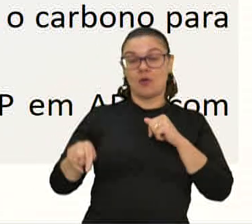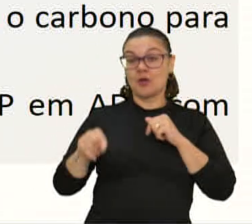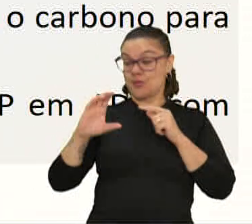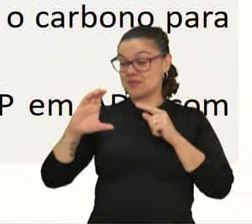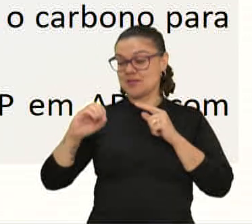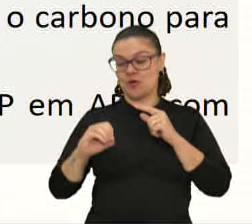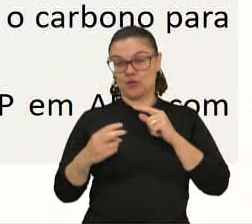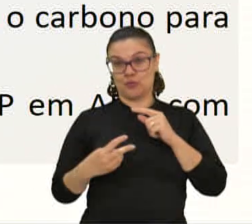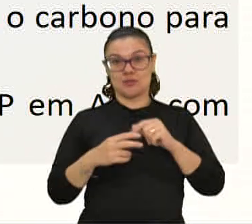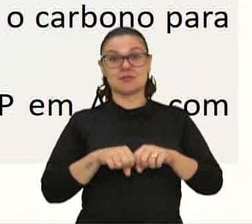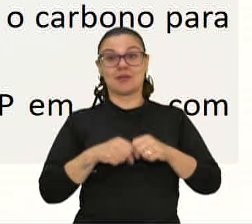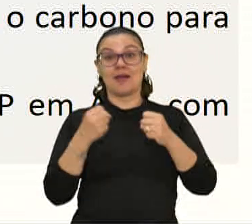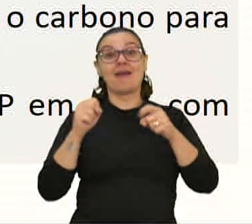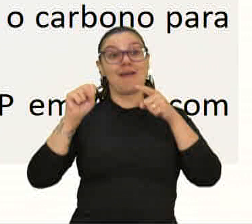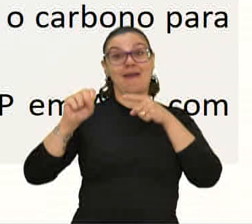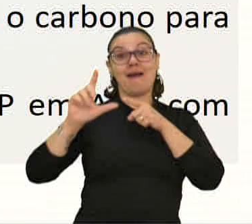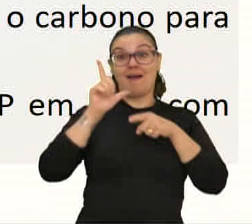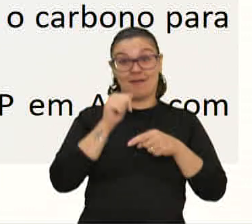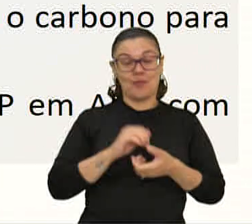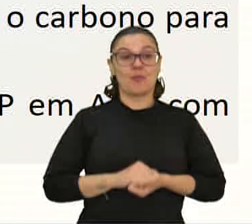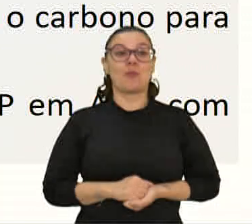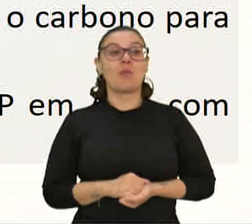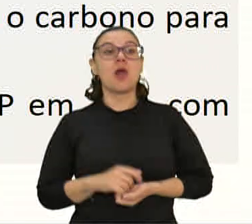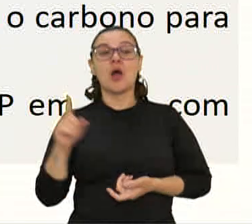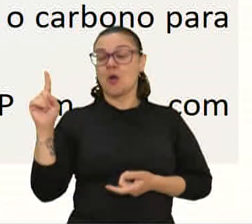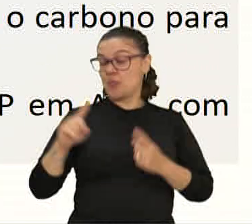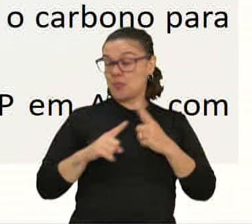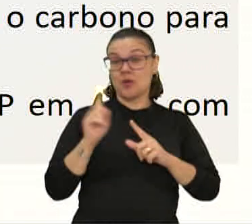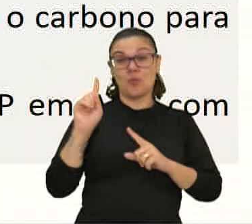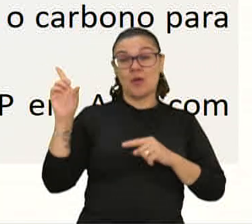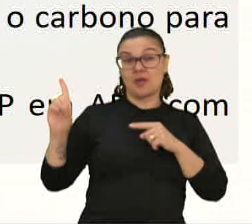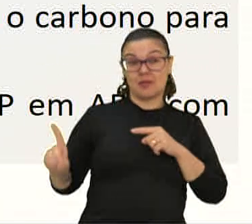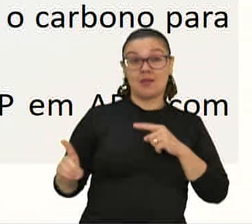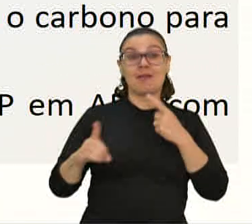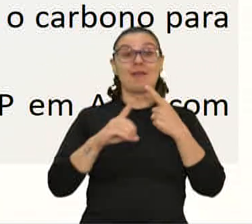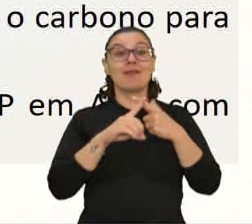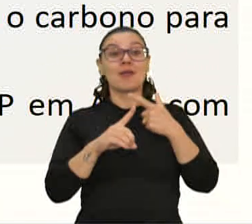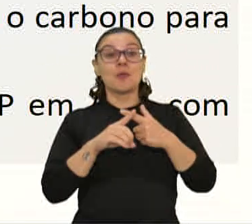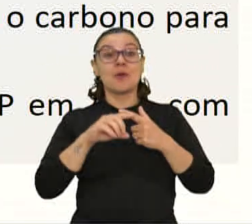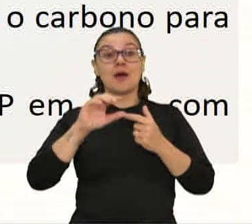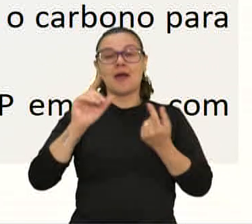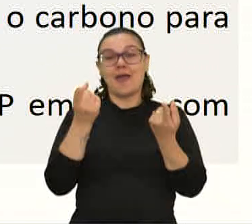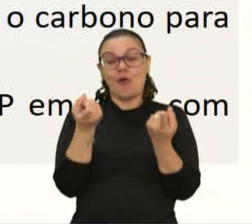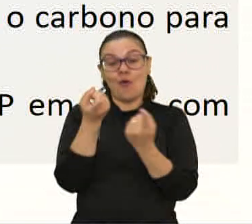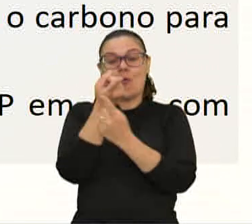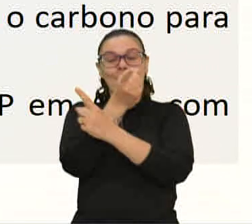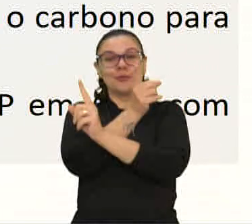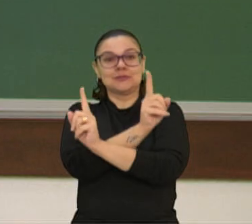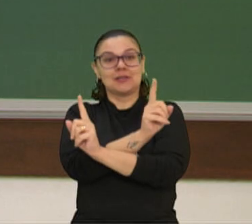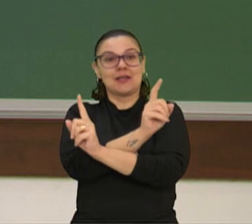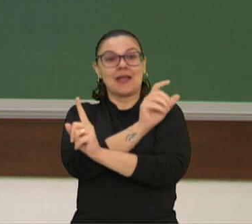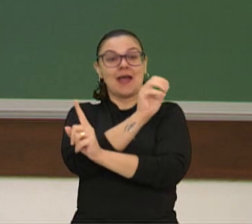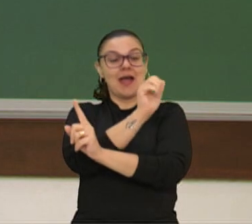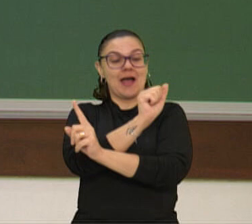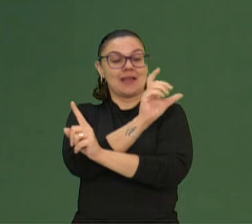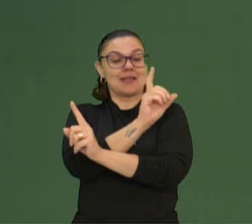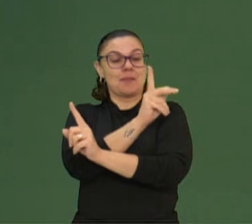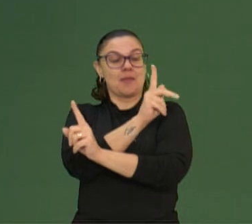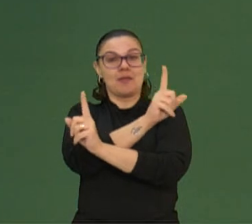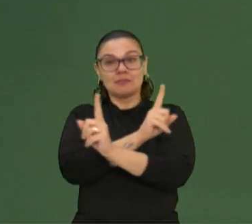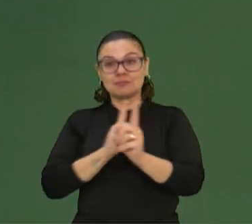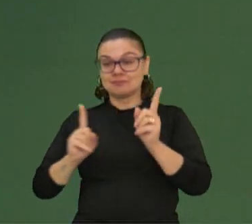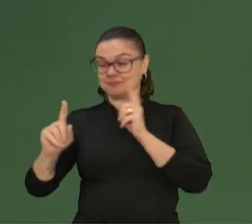o CO2 que é quebrado, é a água. Por que que não é esse aqui? Porque a conversão é o contrário, né? É o ADP que vai